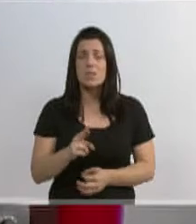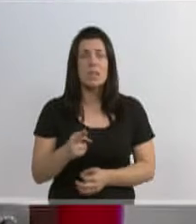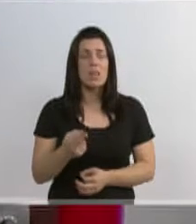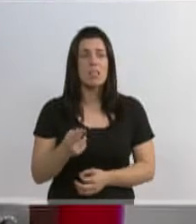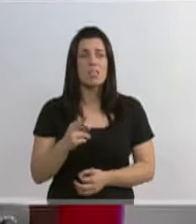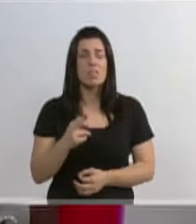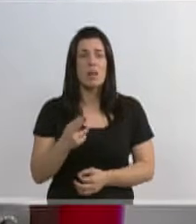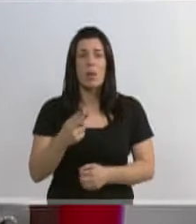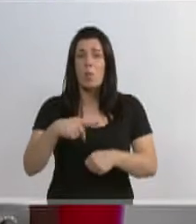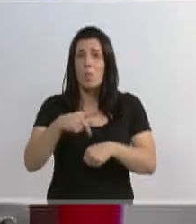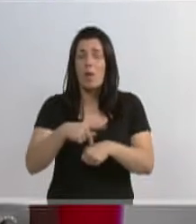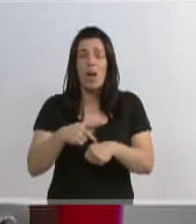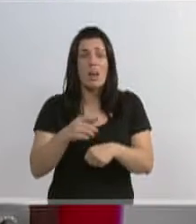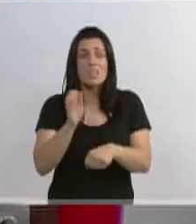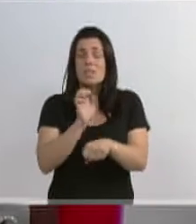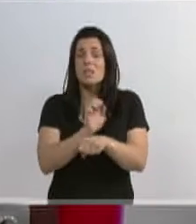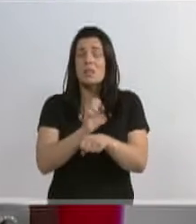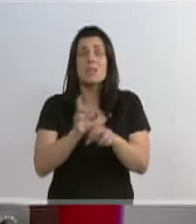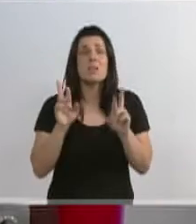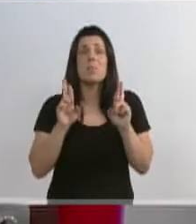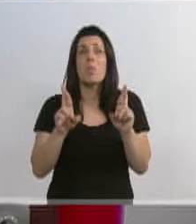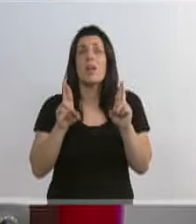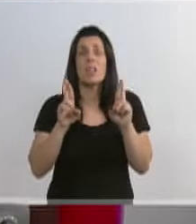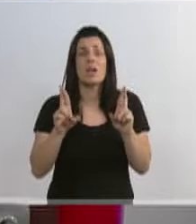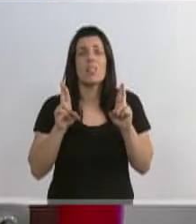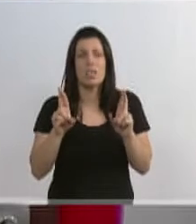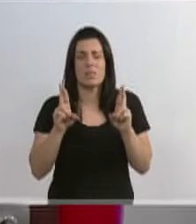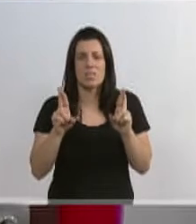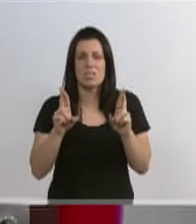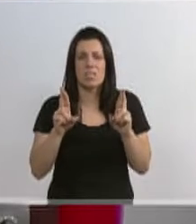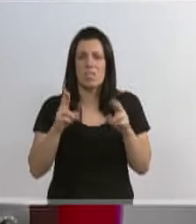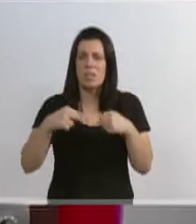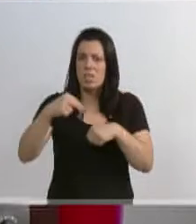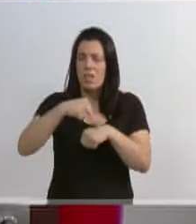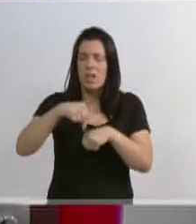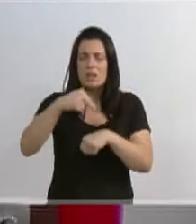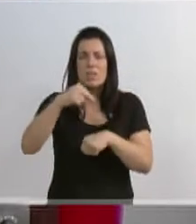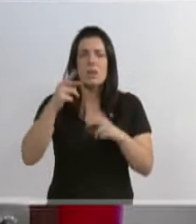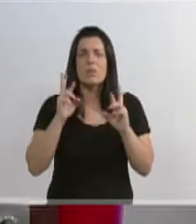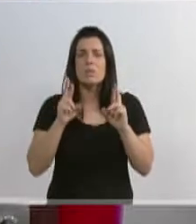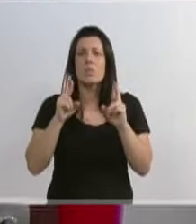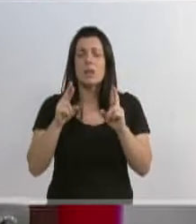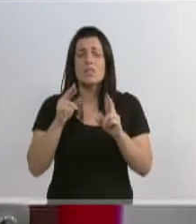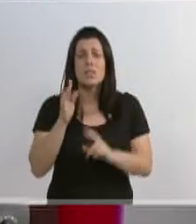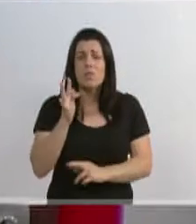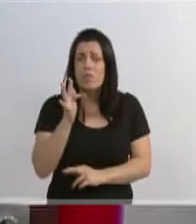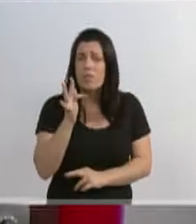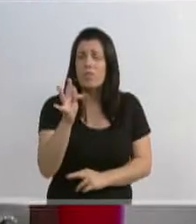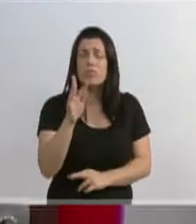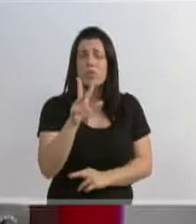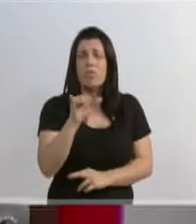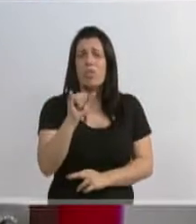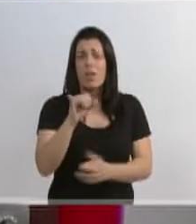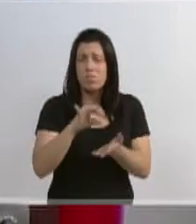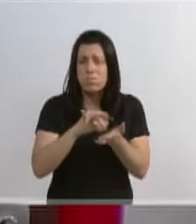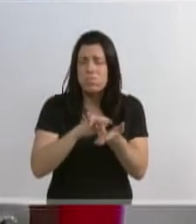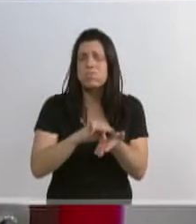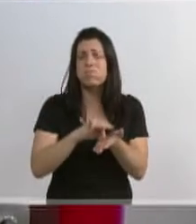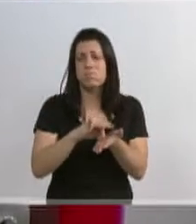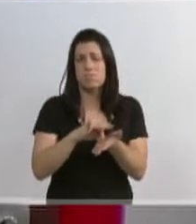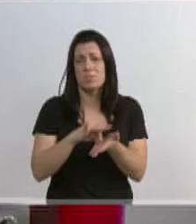do país, representa a esperança da nação, de que a gente efetivamente, de que nós